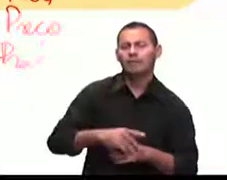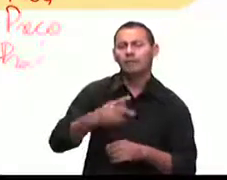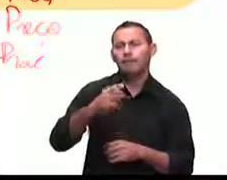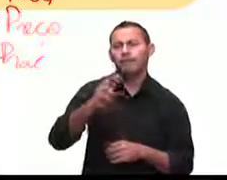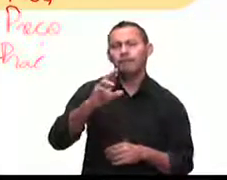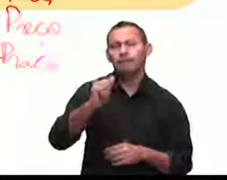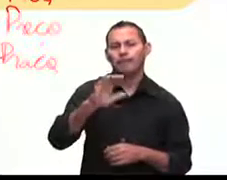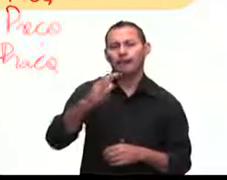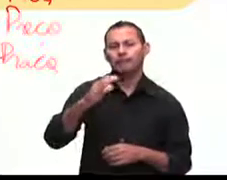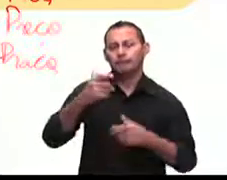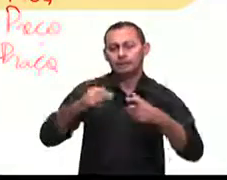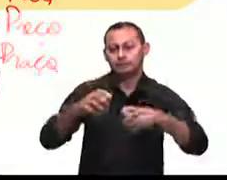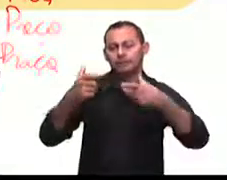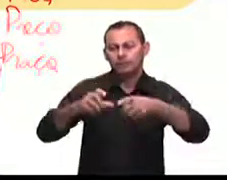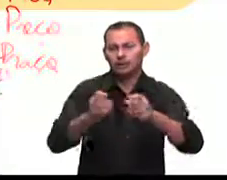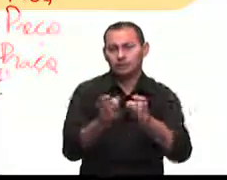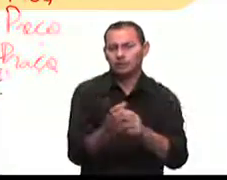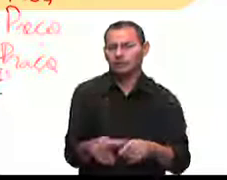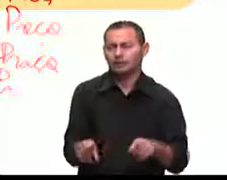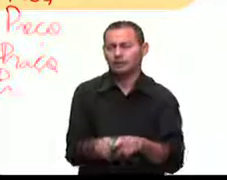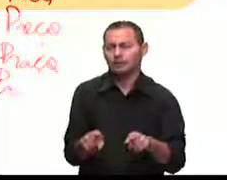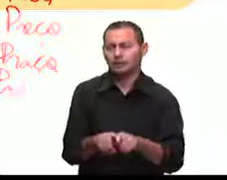praça e